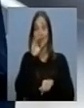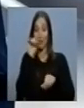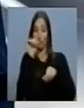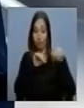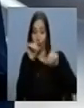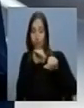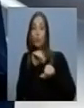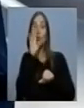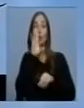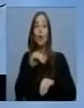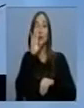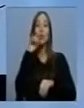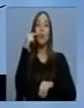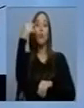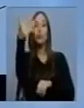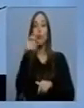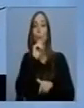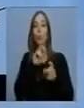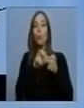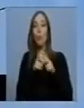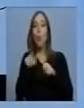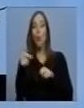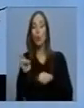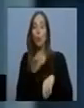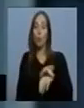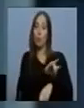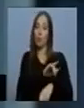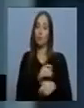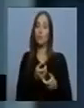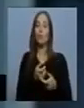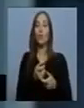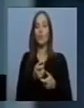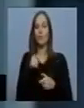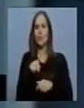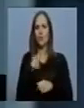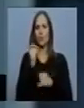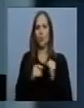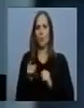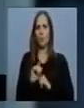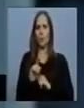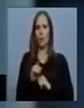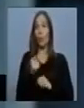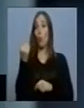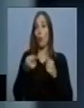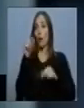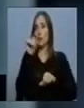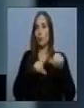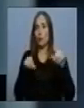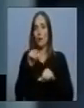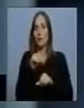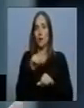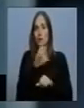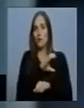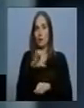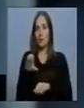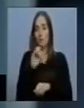ou devido esta é infelizmente não é um risco que existe qualquer tipo de experiência científica que seja feito os